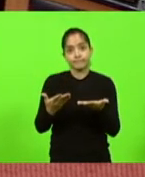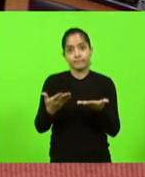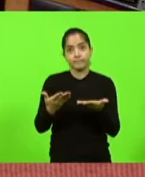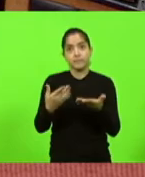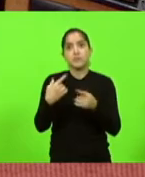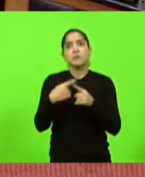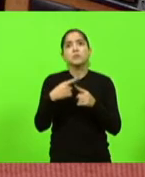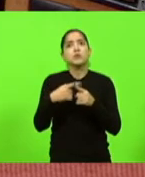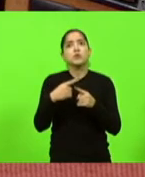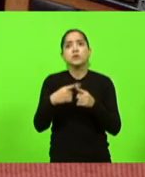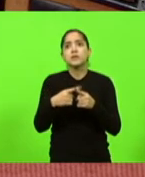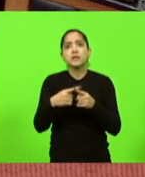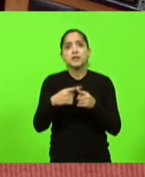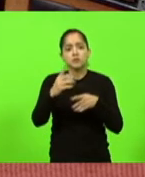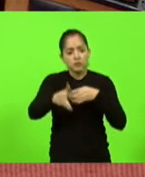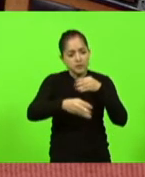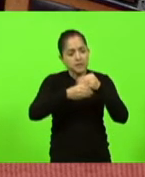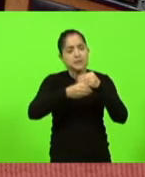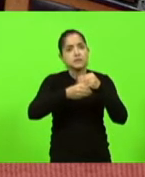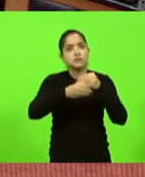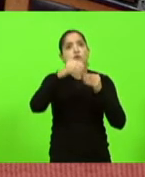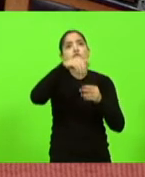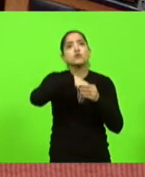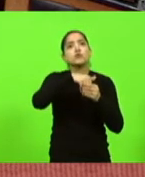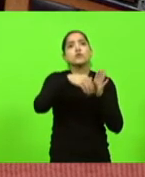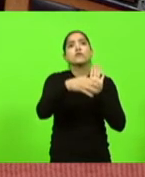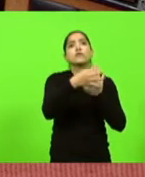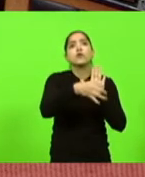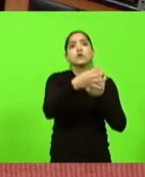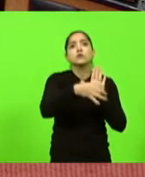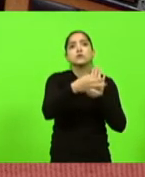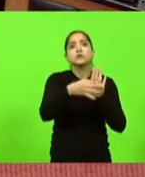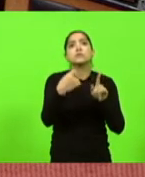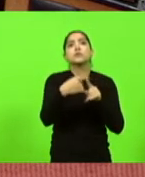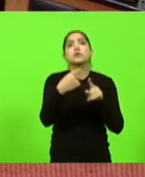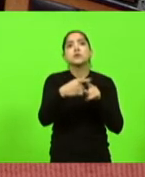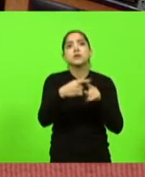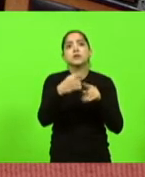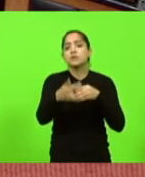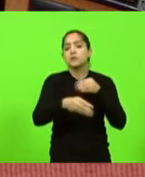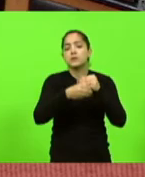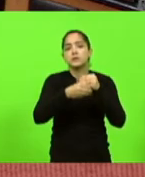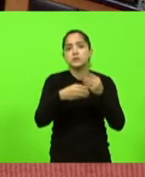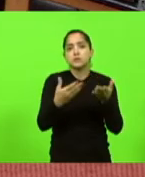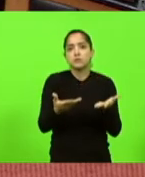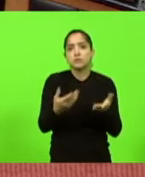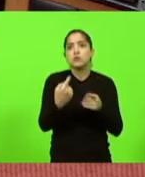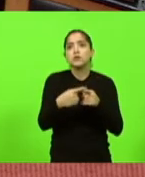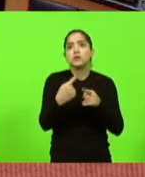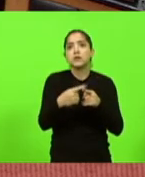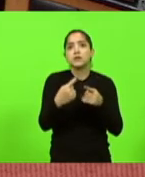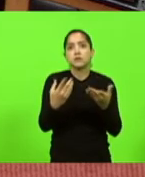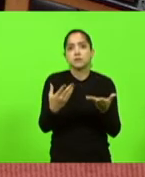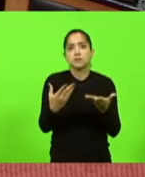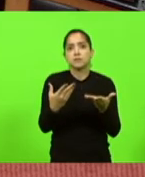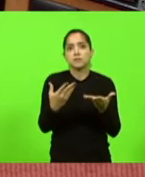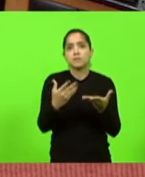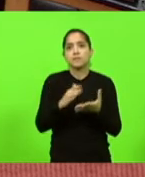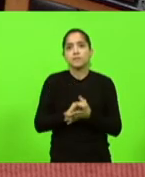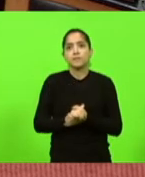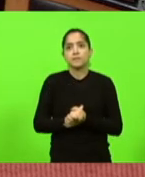Vossa Excelência não anexou isso no seu voto vista? Por que, deputado Bruno? Por que, deputado Bruno? Por amor de Deus, deputado